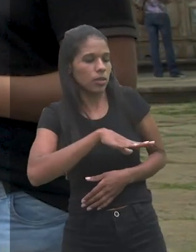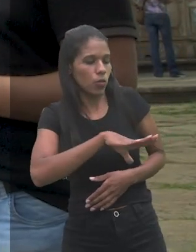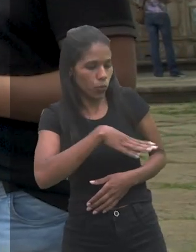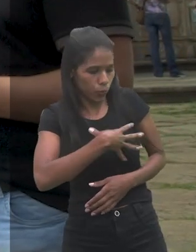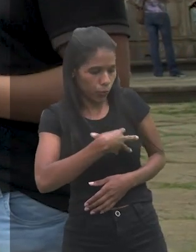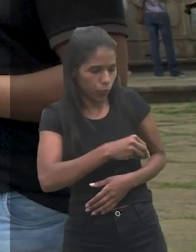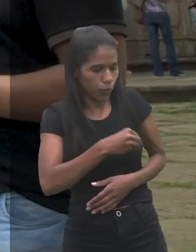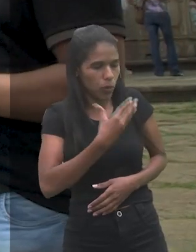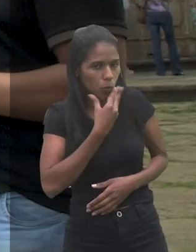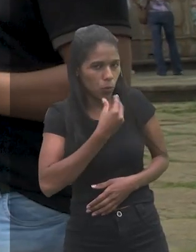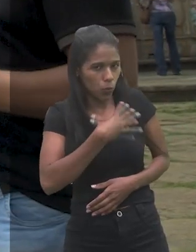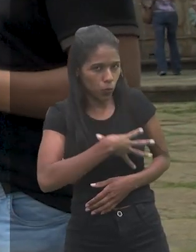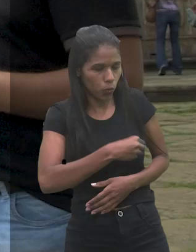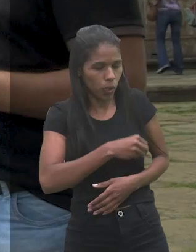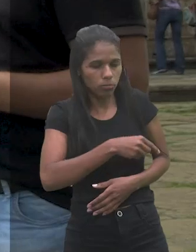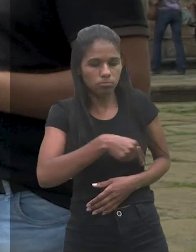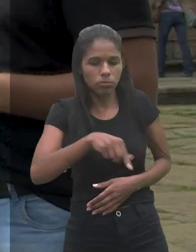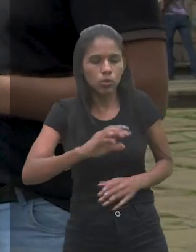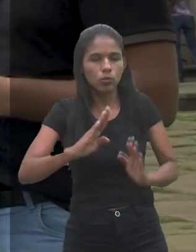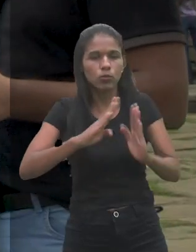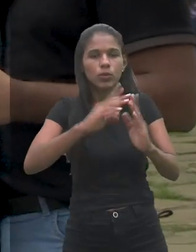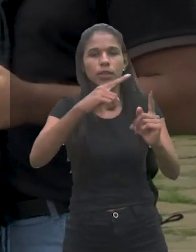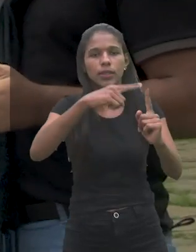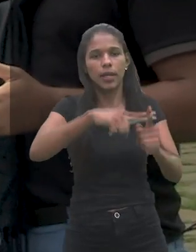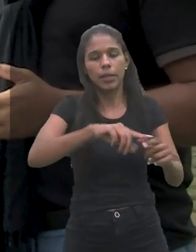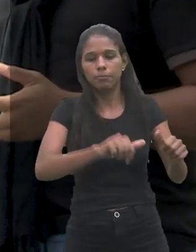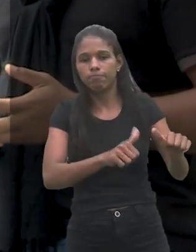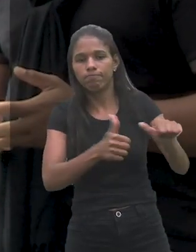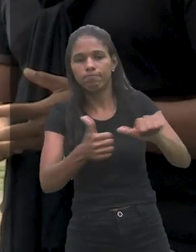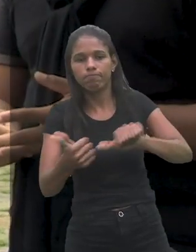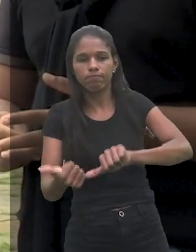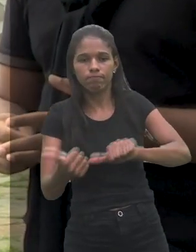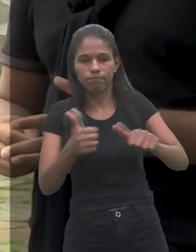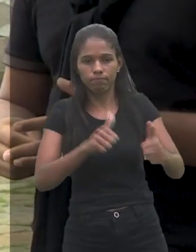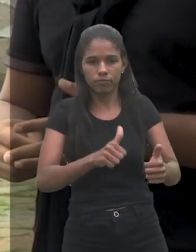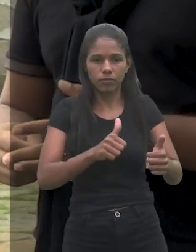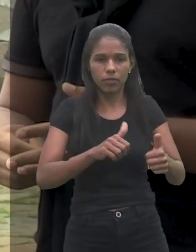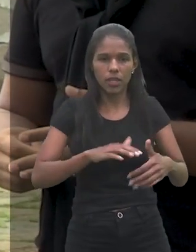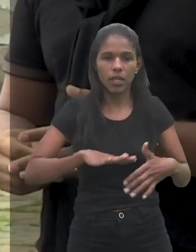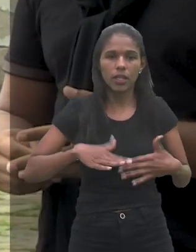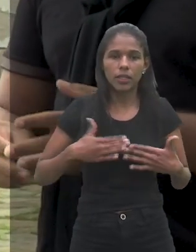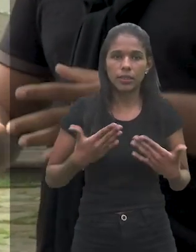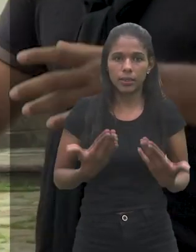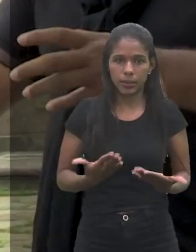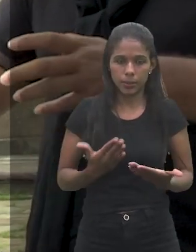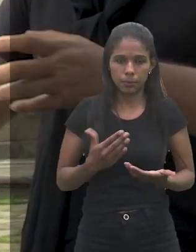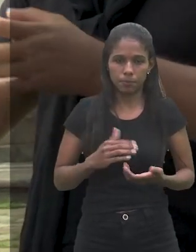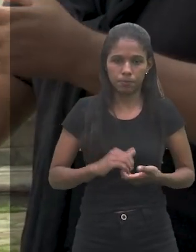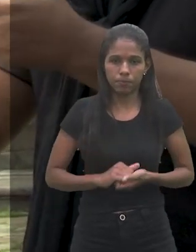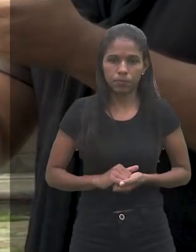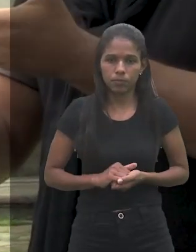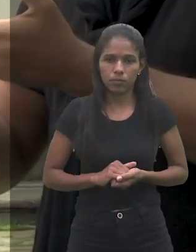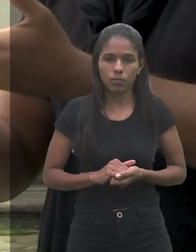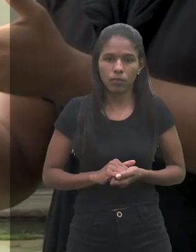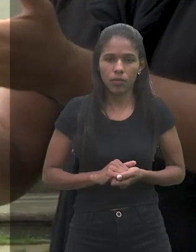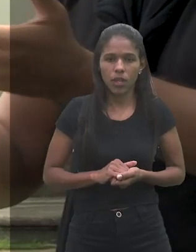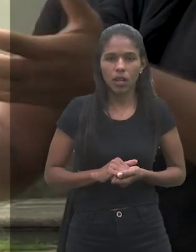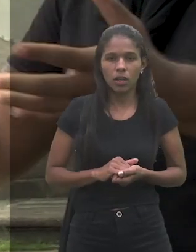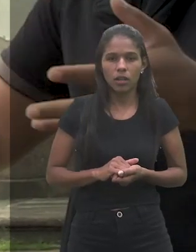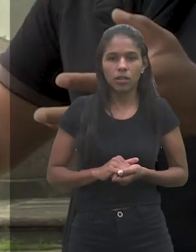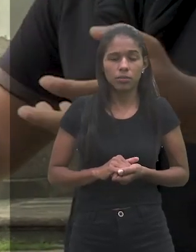da Conceição, ele vai aprender tudo sobre carpintaria e marcenaria, acompanhando o pai dele. E como que